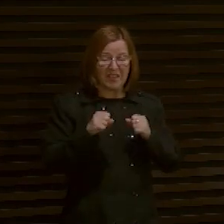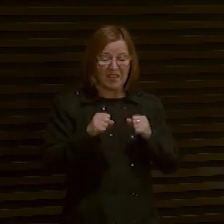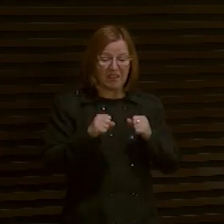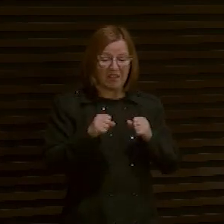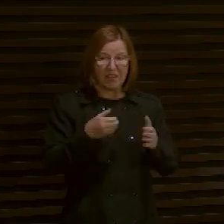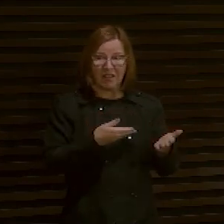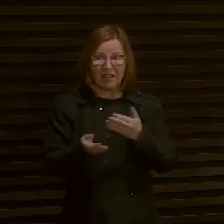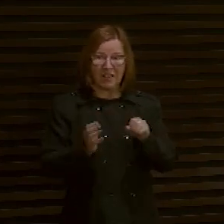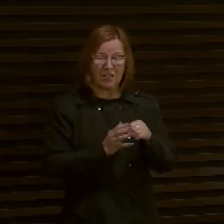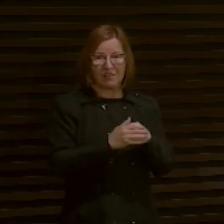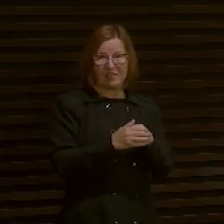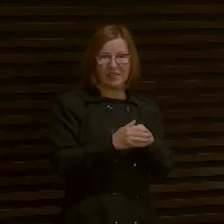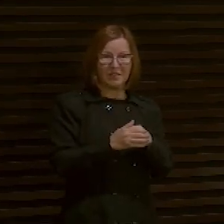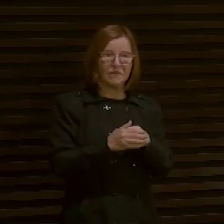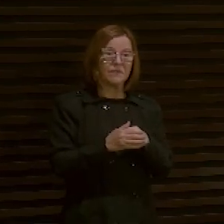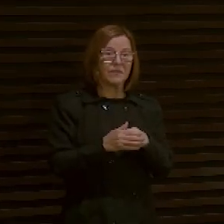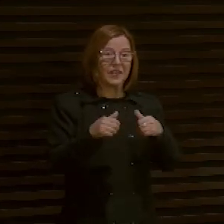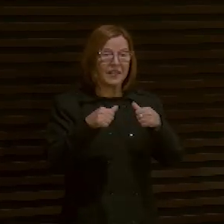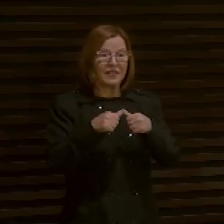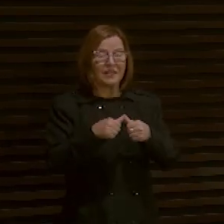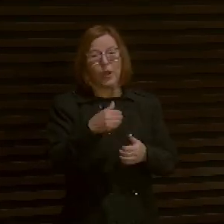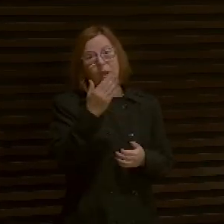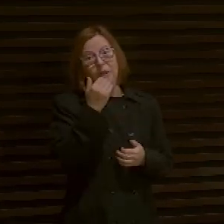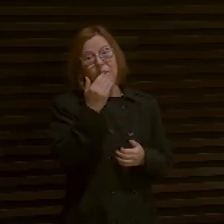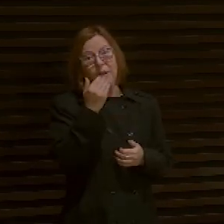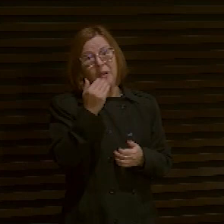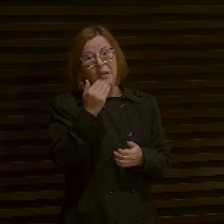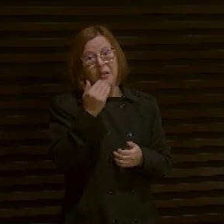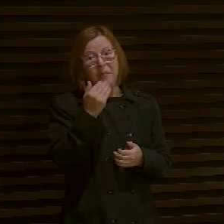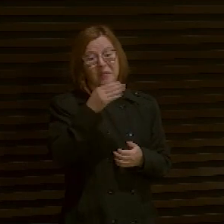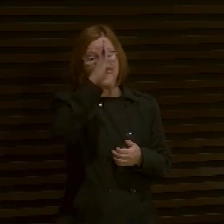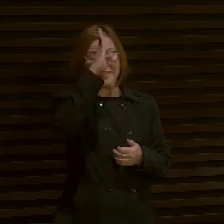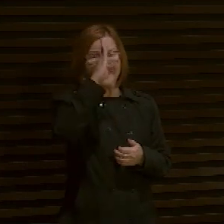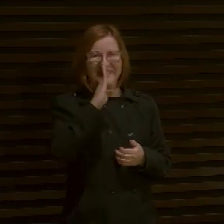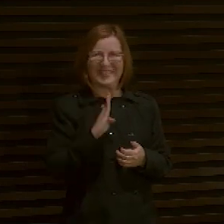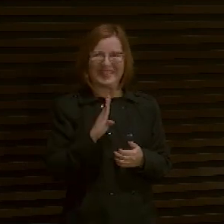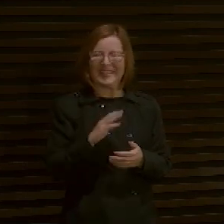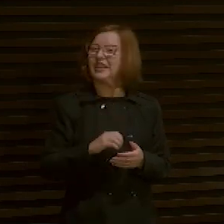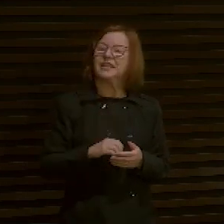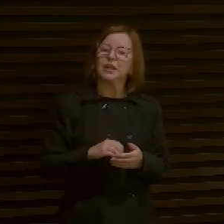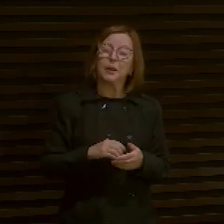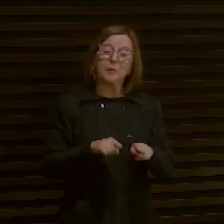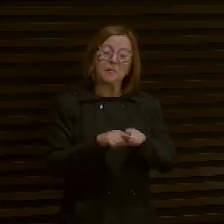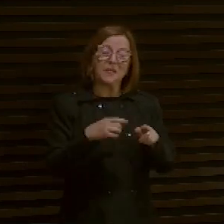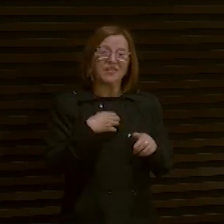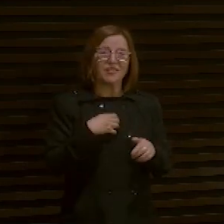pegaram. Estavam fazendo isso, estavam se alimentando do que foi dado a eles de uma forma egoísta.